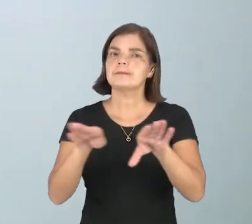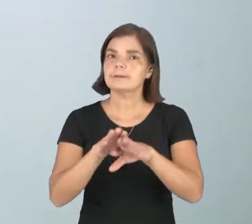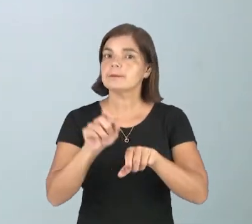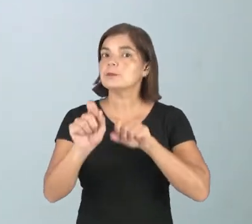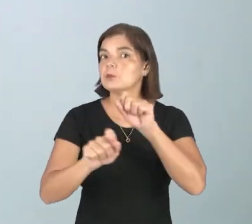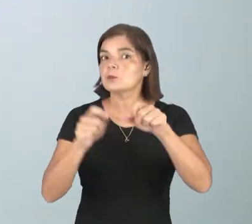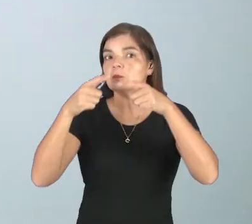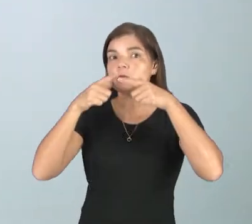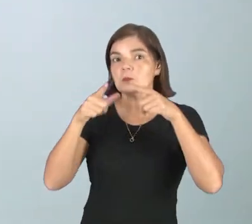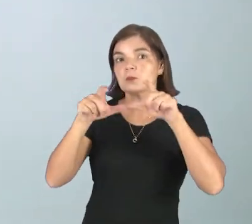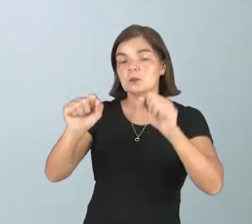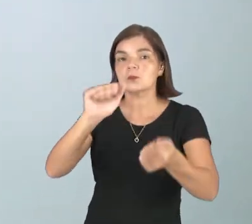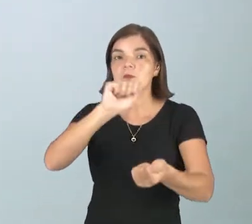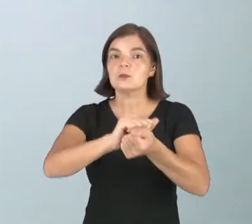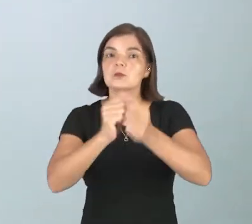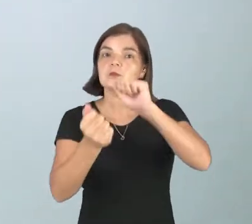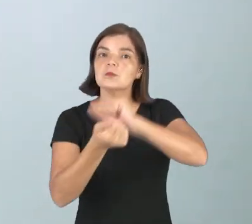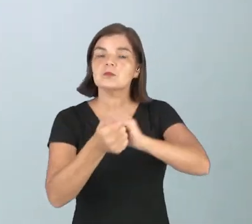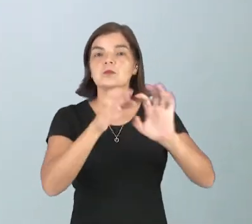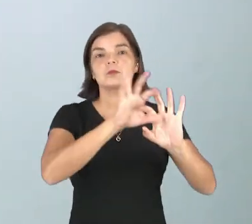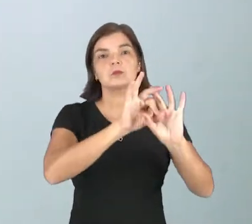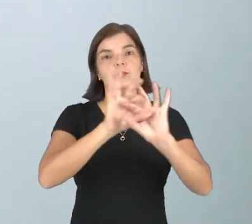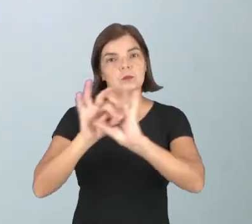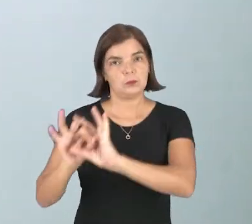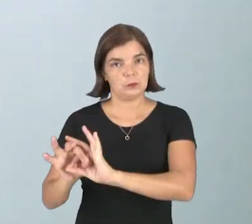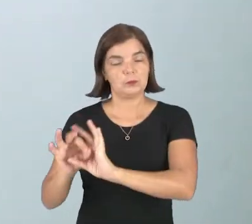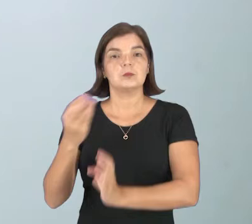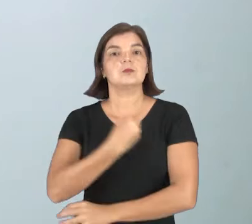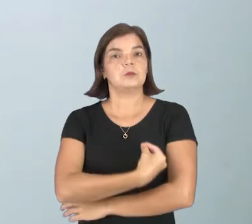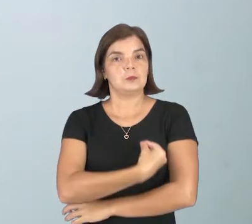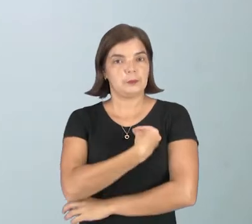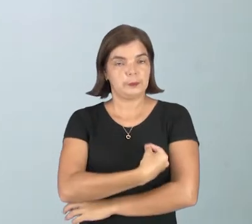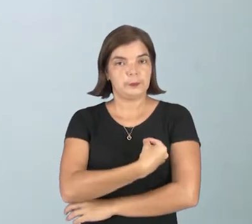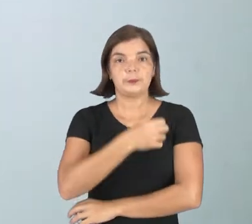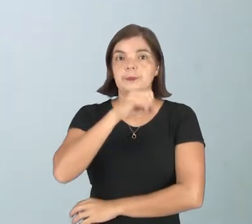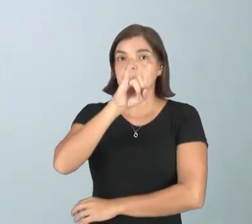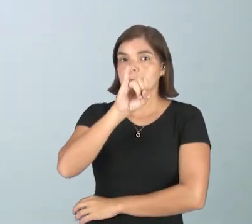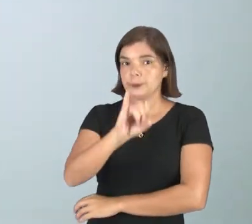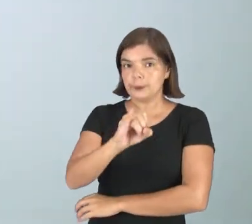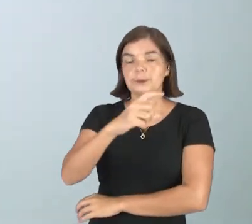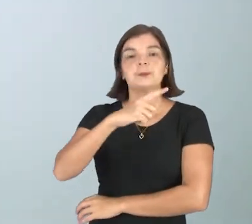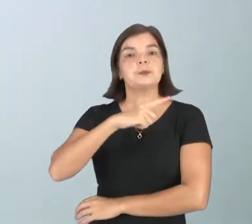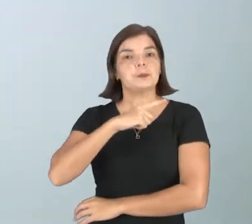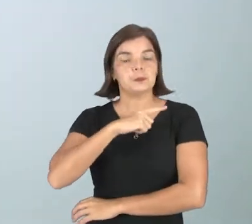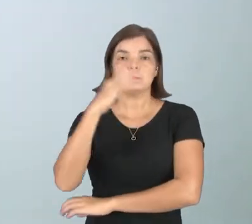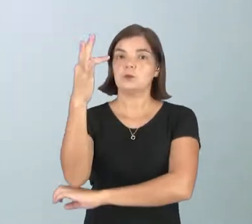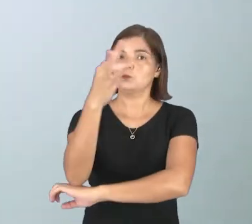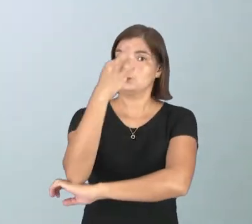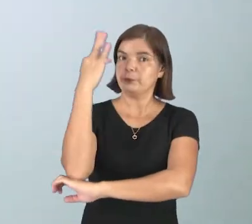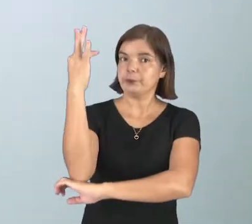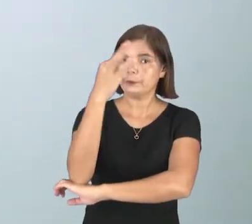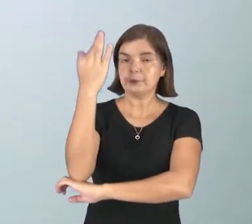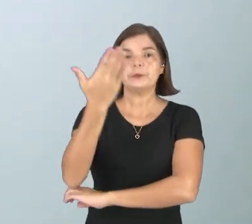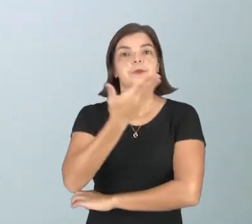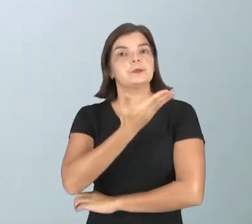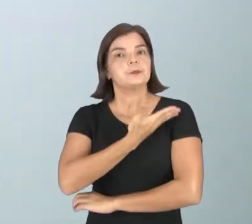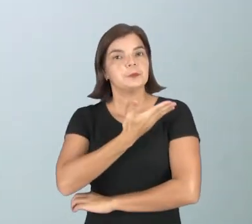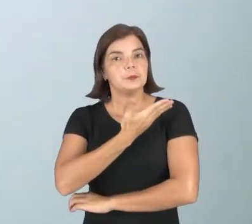linguagem, ela é adaptada ao contexto em que estamos. Se estamos numa situação informal com alguns